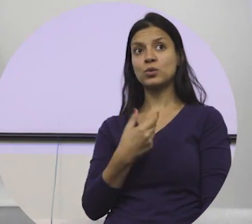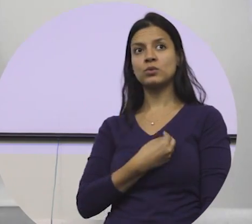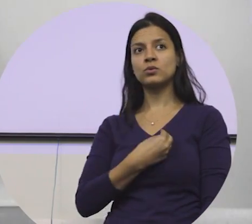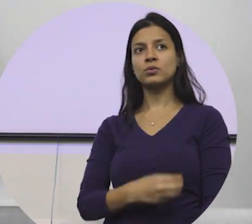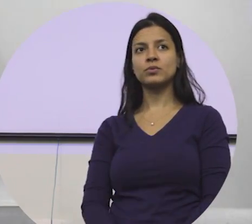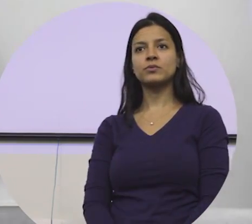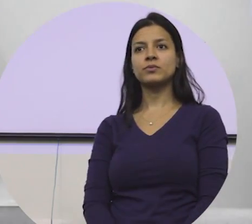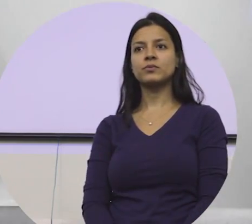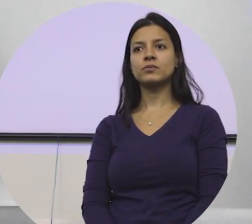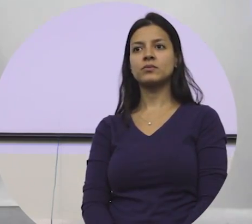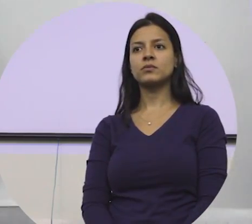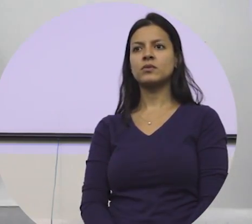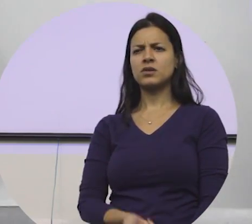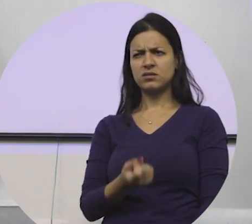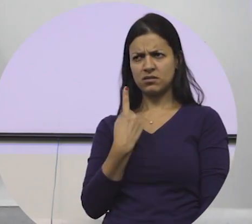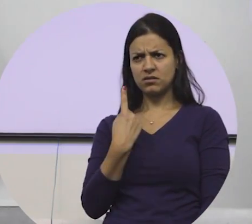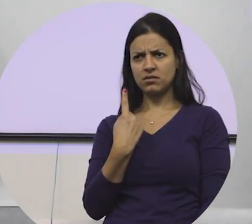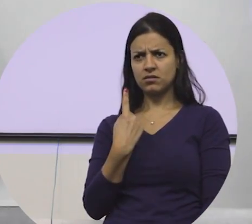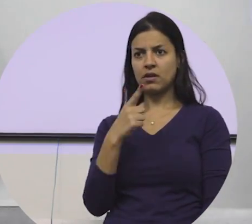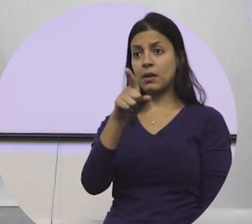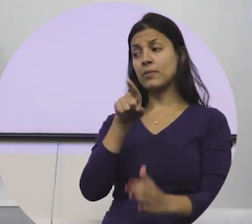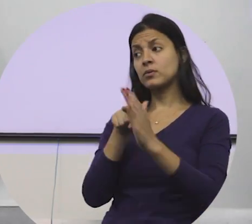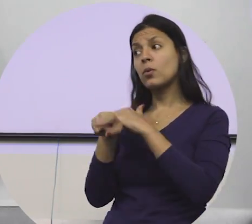Você achou estranha?